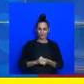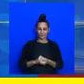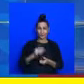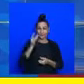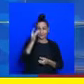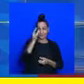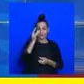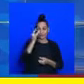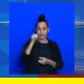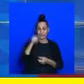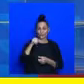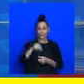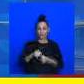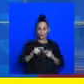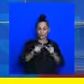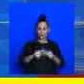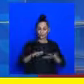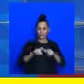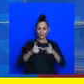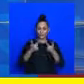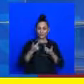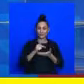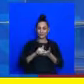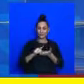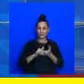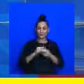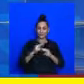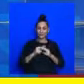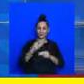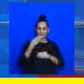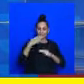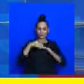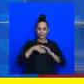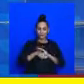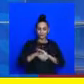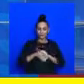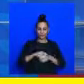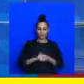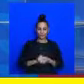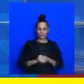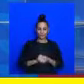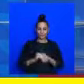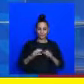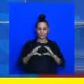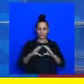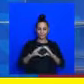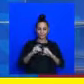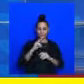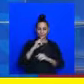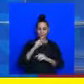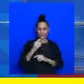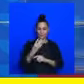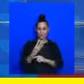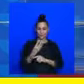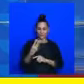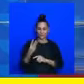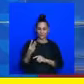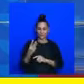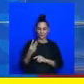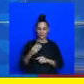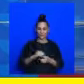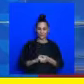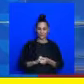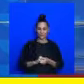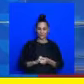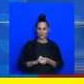Estamos ao vivo, direto do Espaço da Sorte, Loterias Caixa, na Time Mania. 43, bola